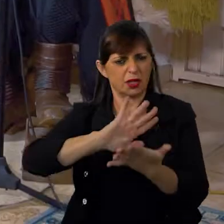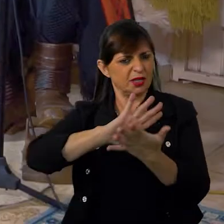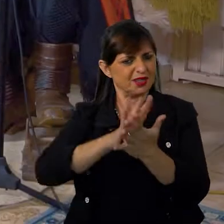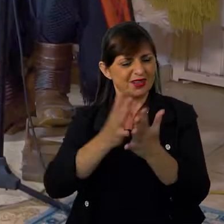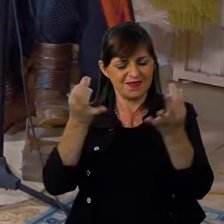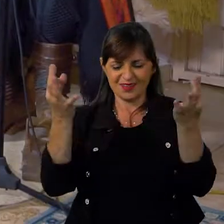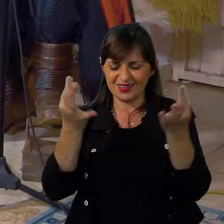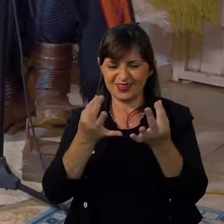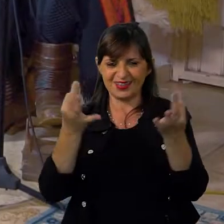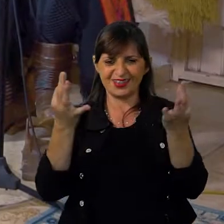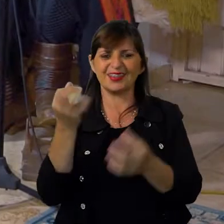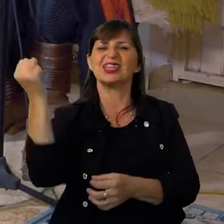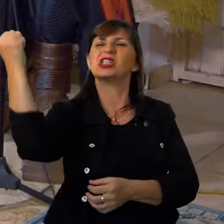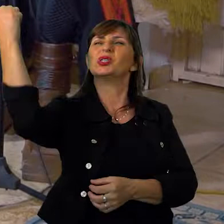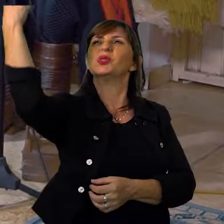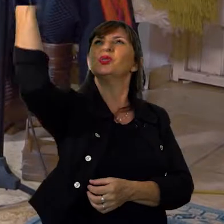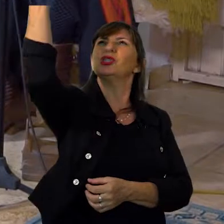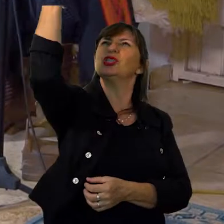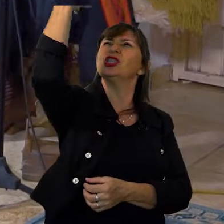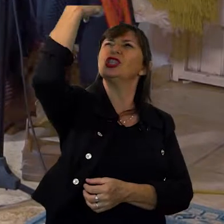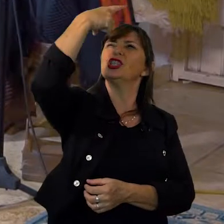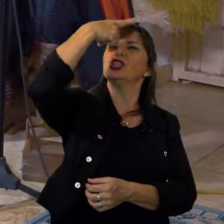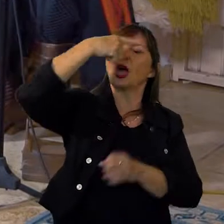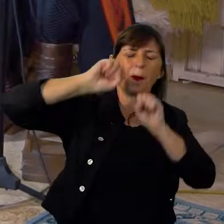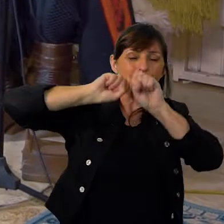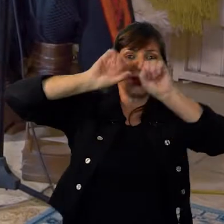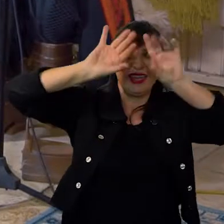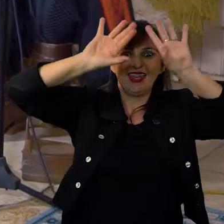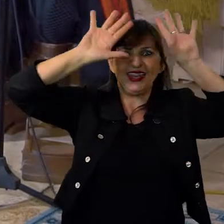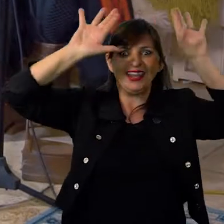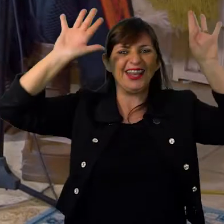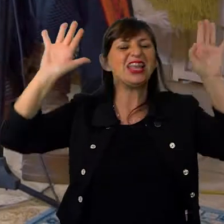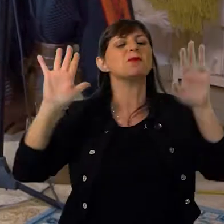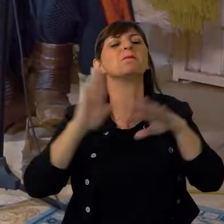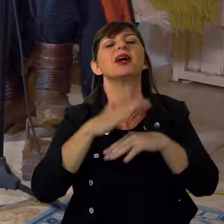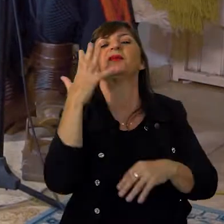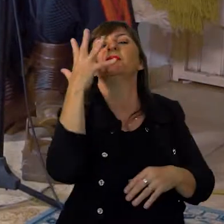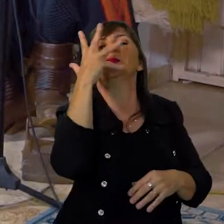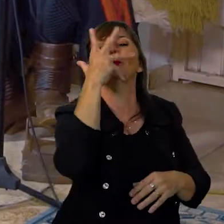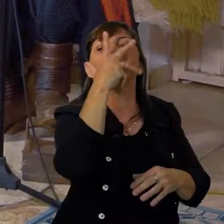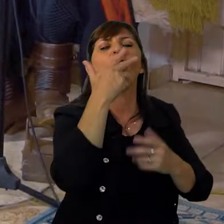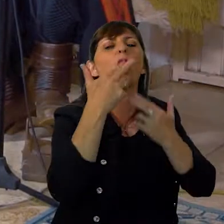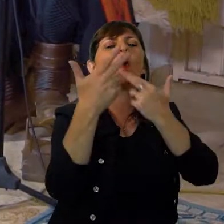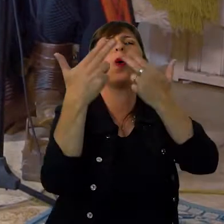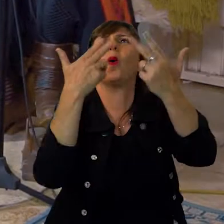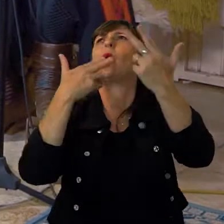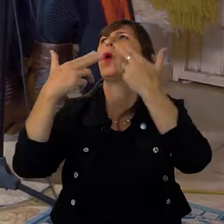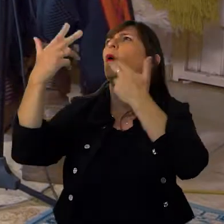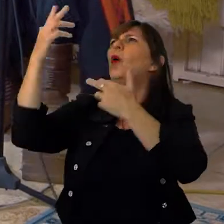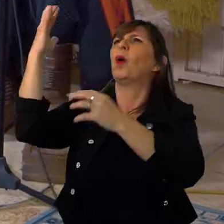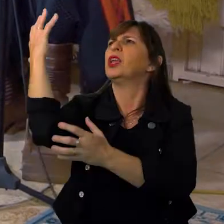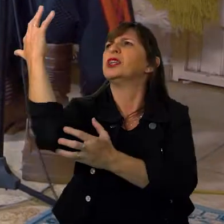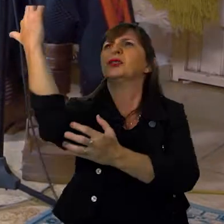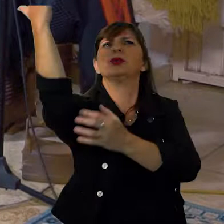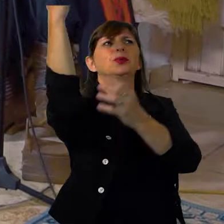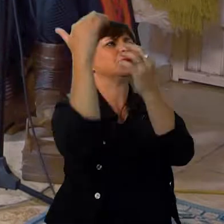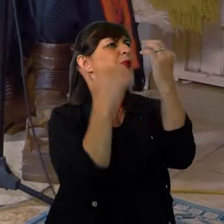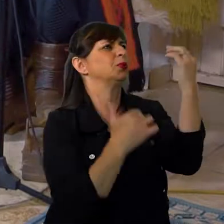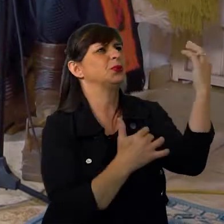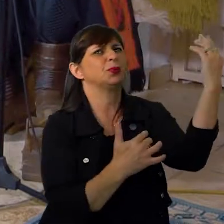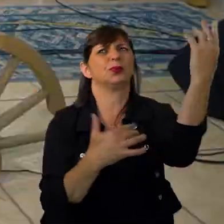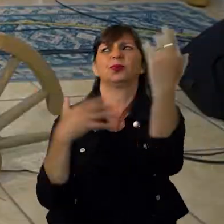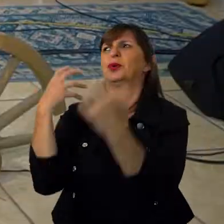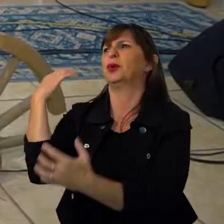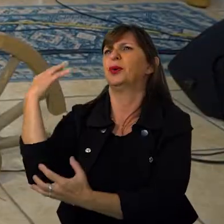Tem a certeza que o sol nasce mais lindo próprio mais flores ao redor dos